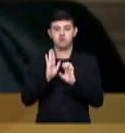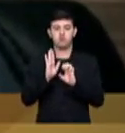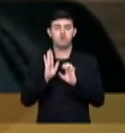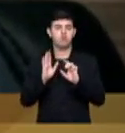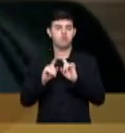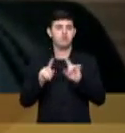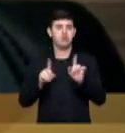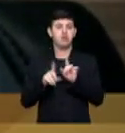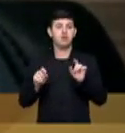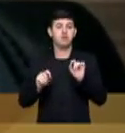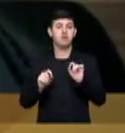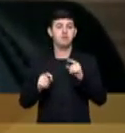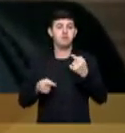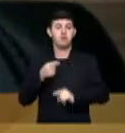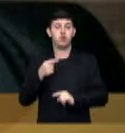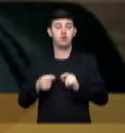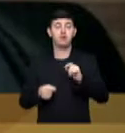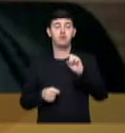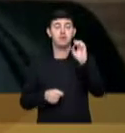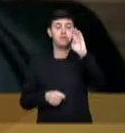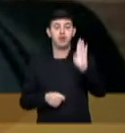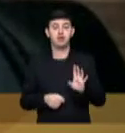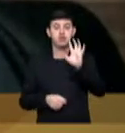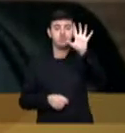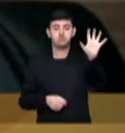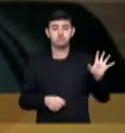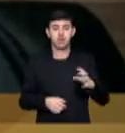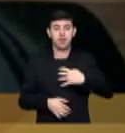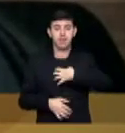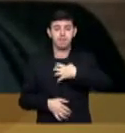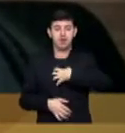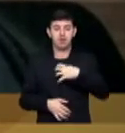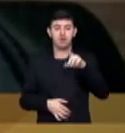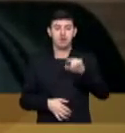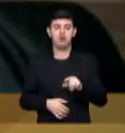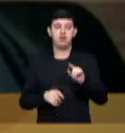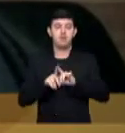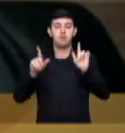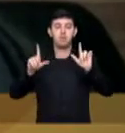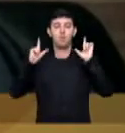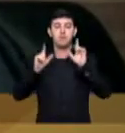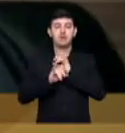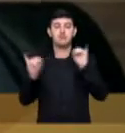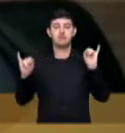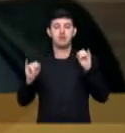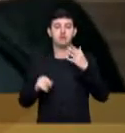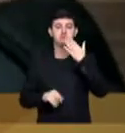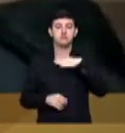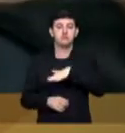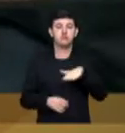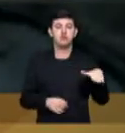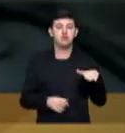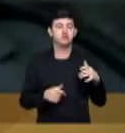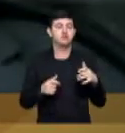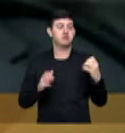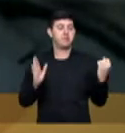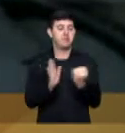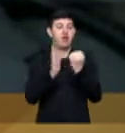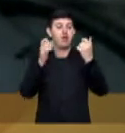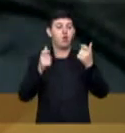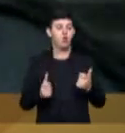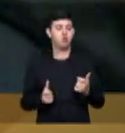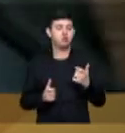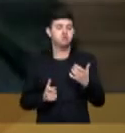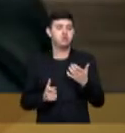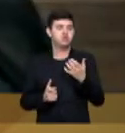proíbe no Estado da Bahia a publicidade dirigida a crianças de alimentos e bebidas pobres